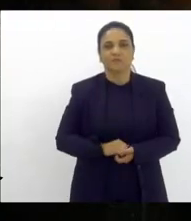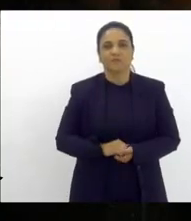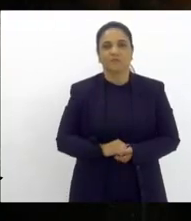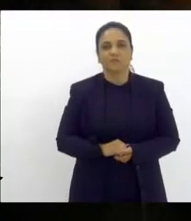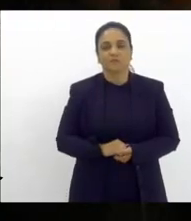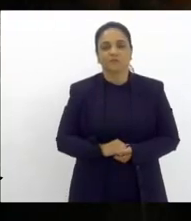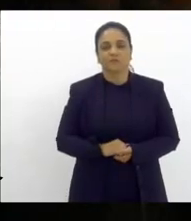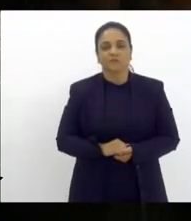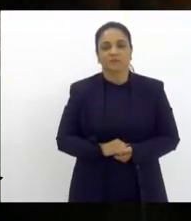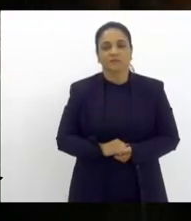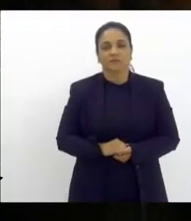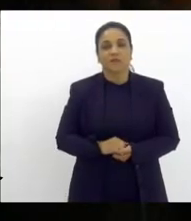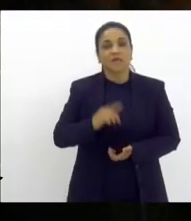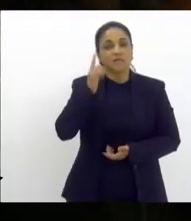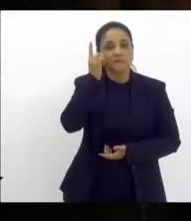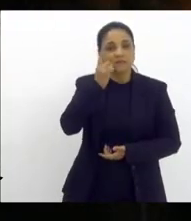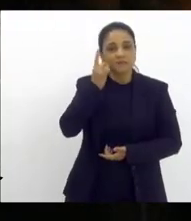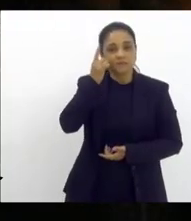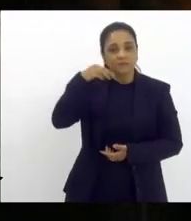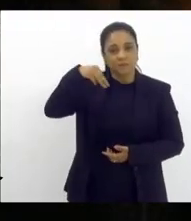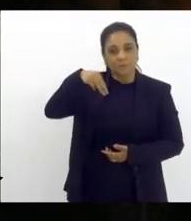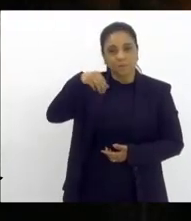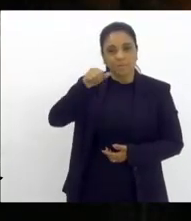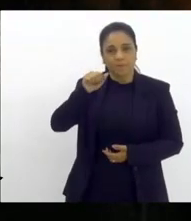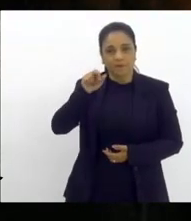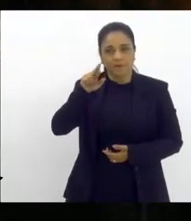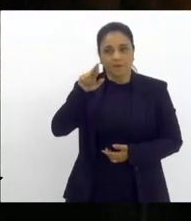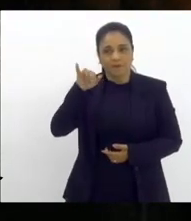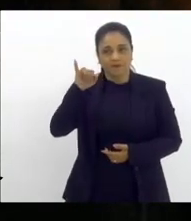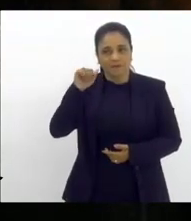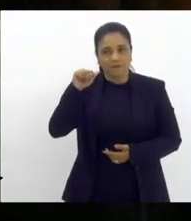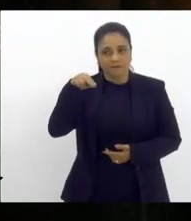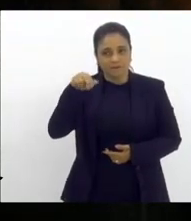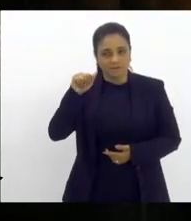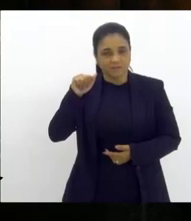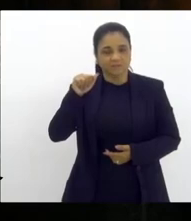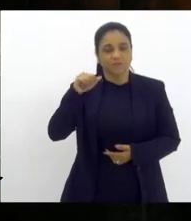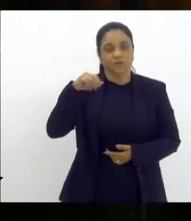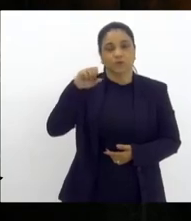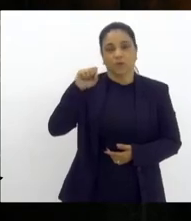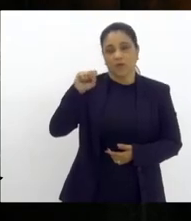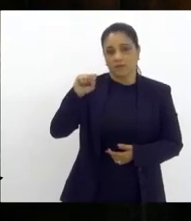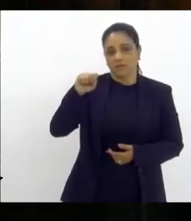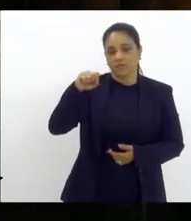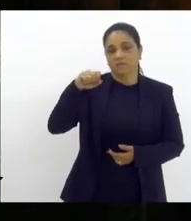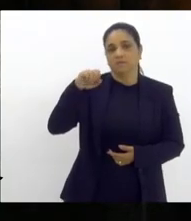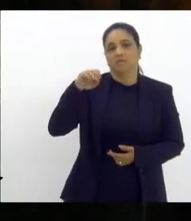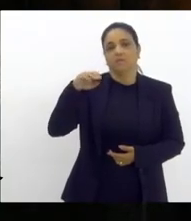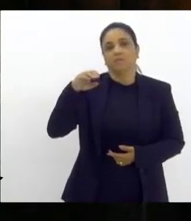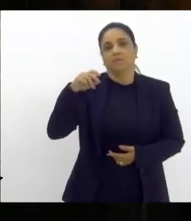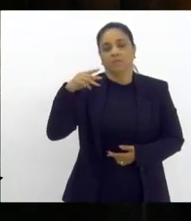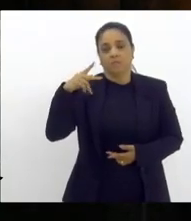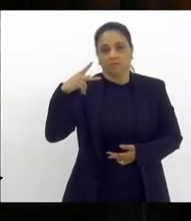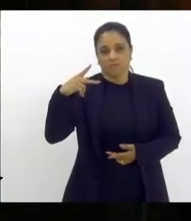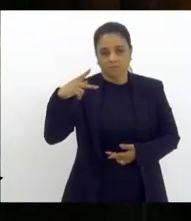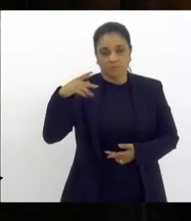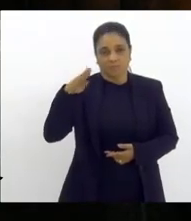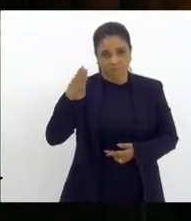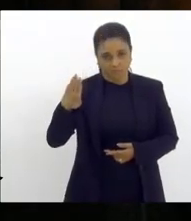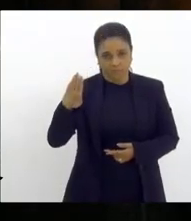deputada Marina do MST apresentou uma indicação Legislativa